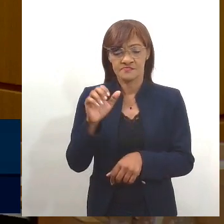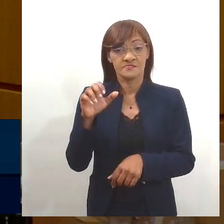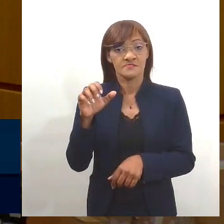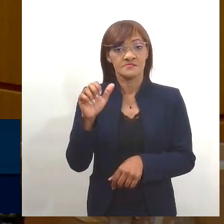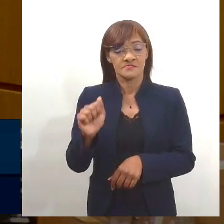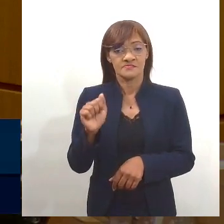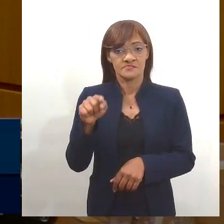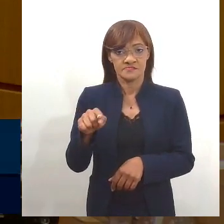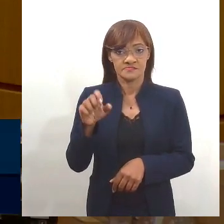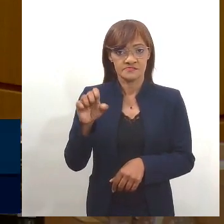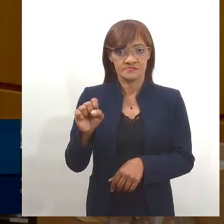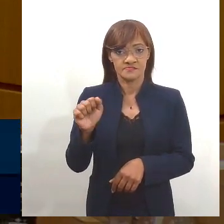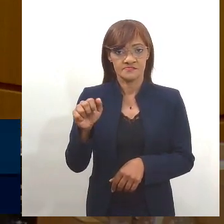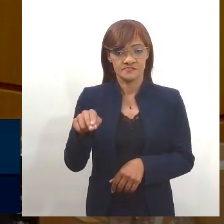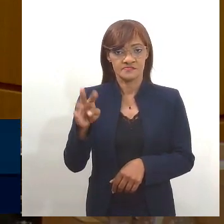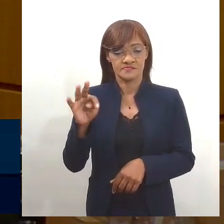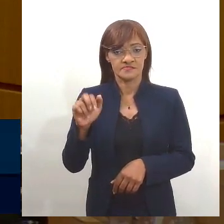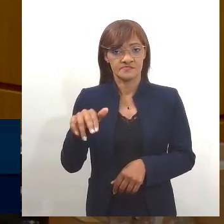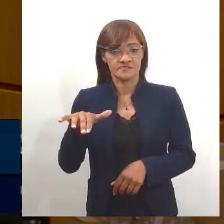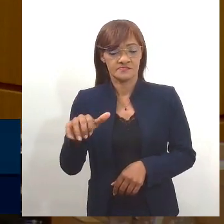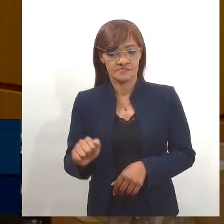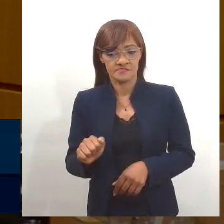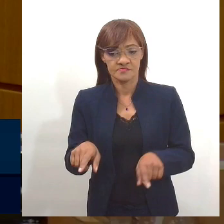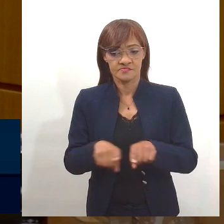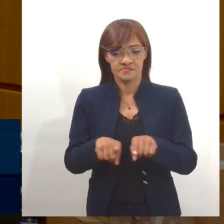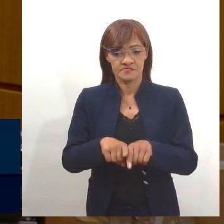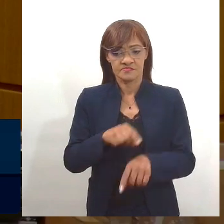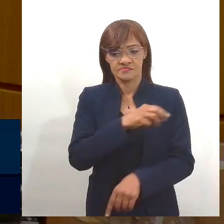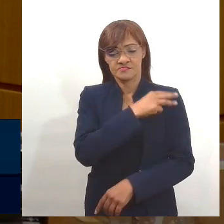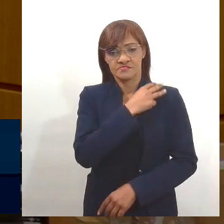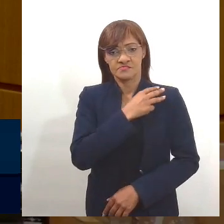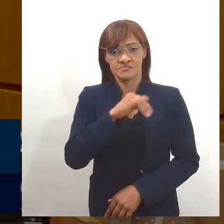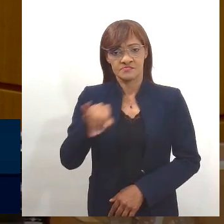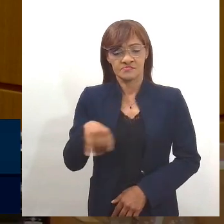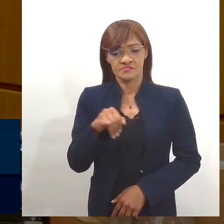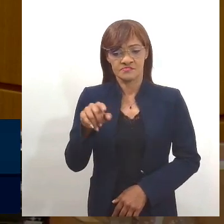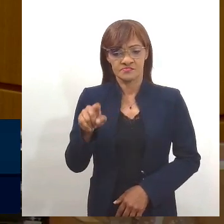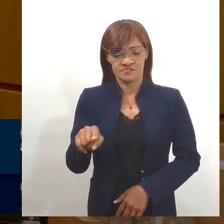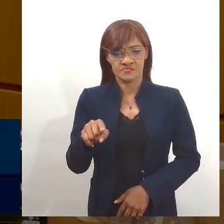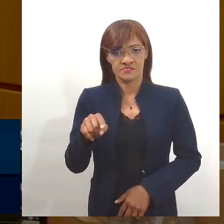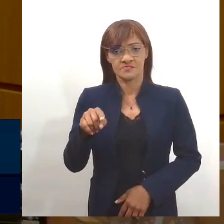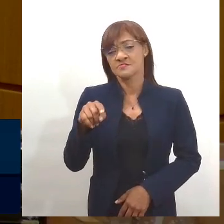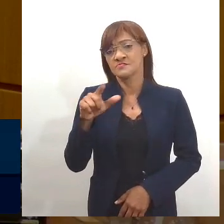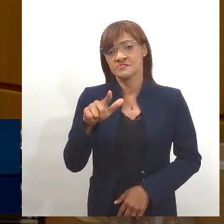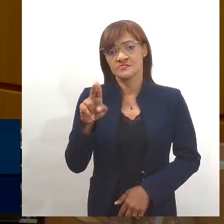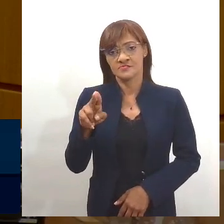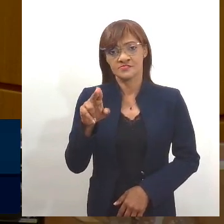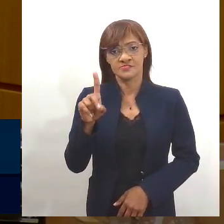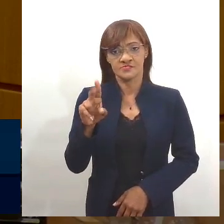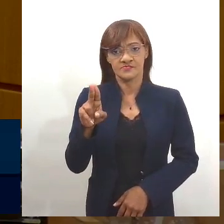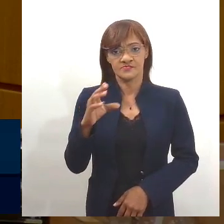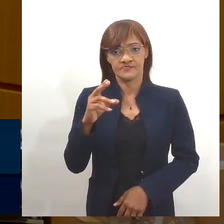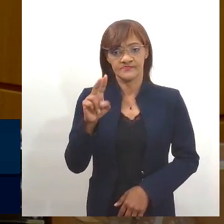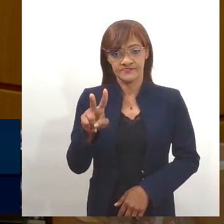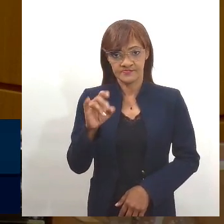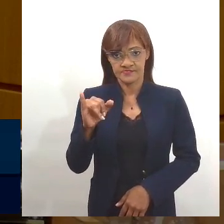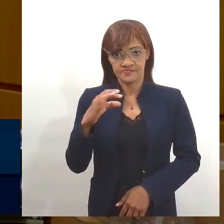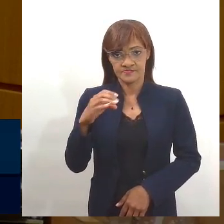no Colégio Estadual José Ludovico de Almeida, formando-se em Engenharia Elétrica pela